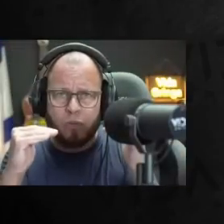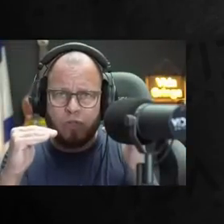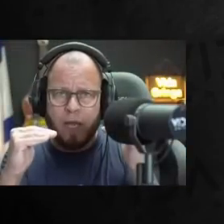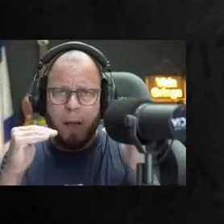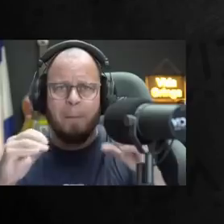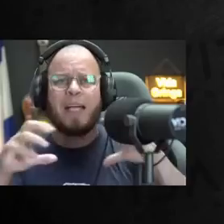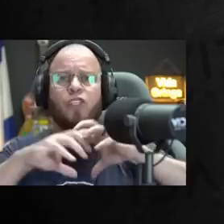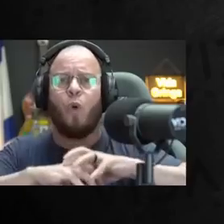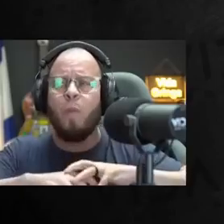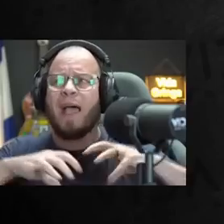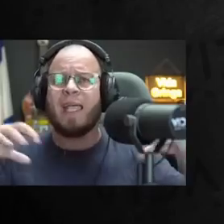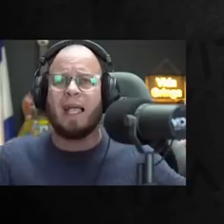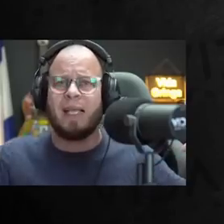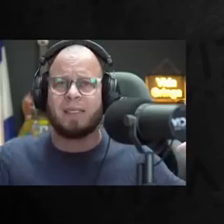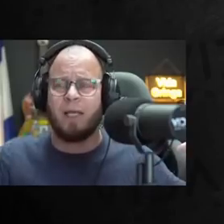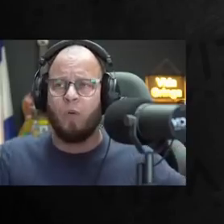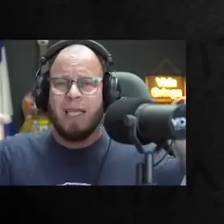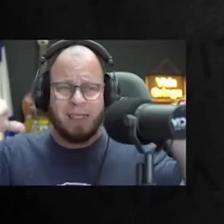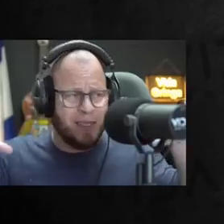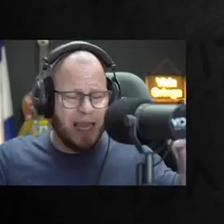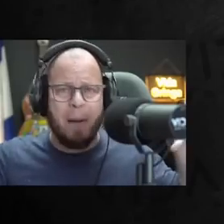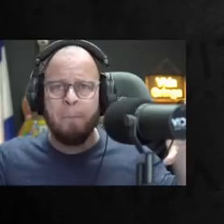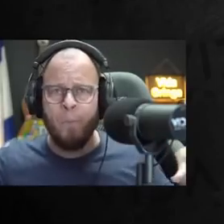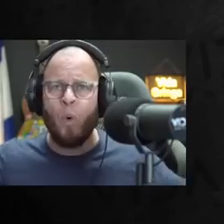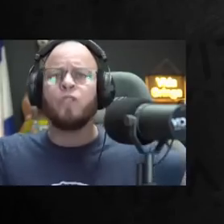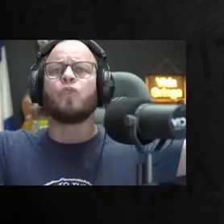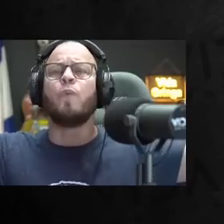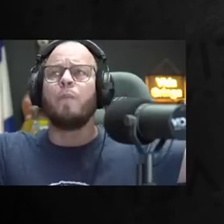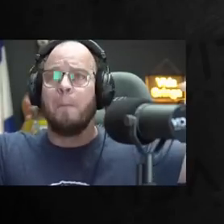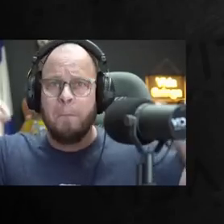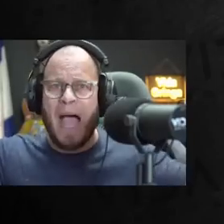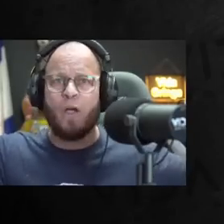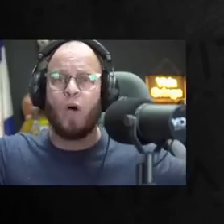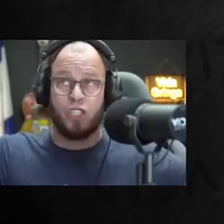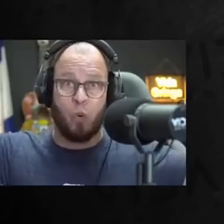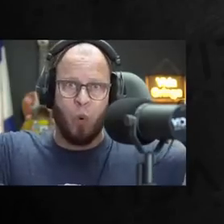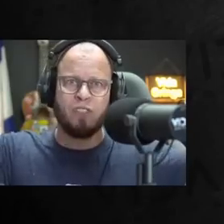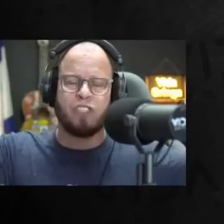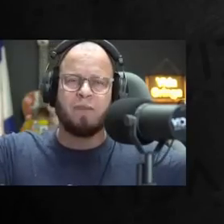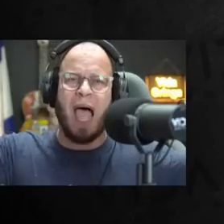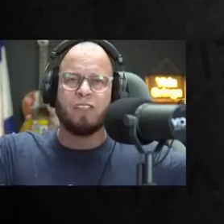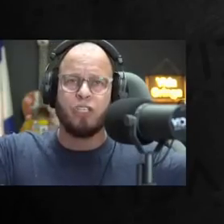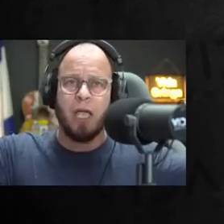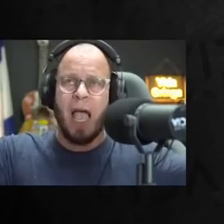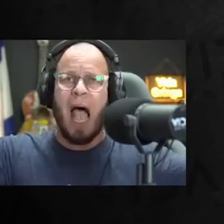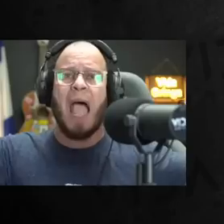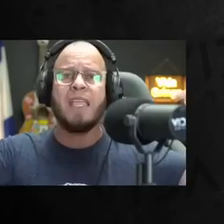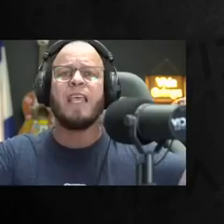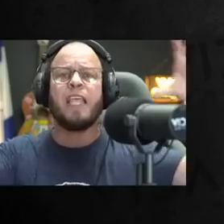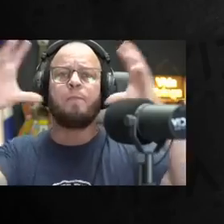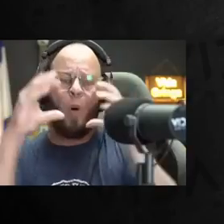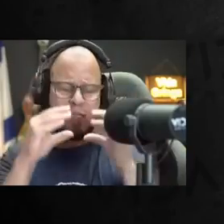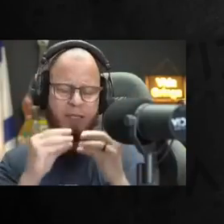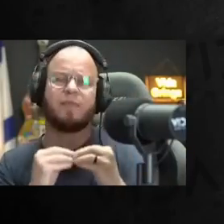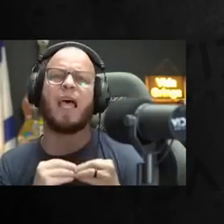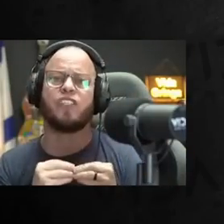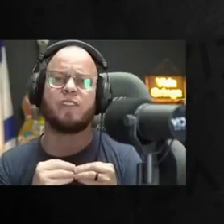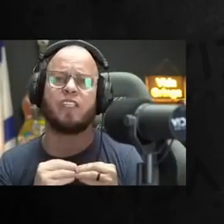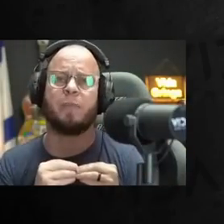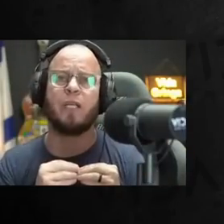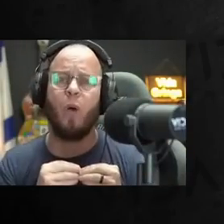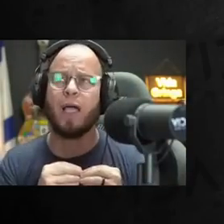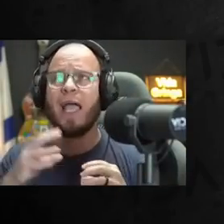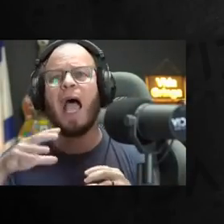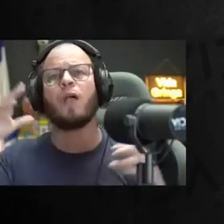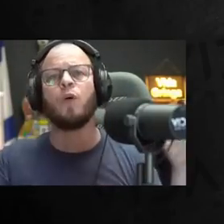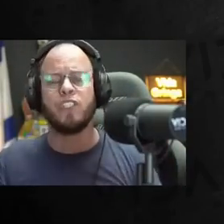impostos mas como arrecadação será muito maior de quantidade ainda que é porcentagem